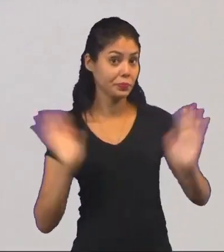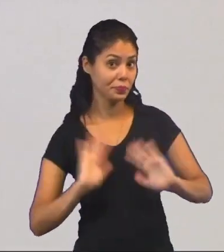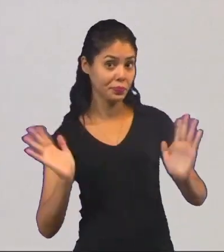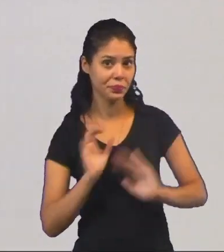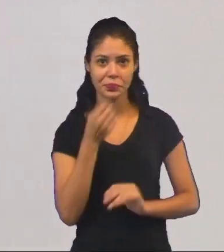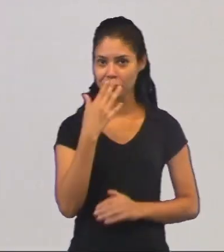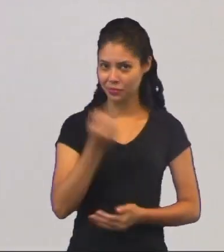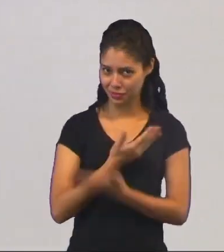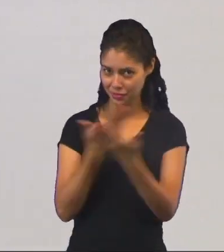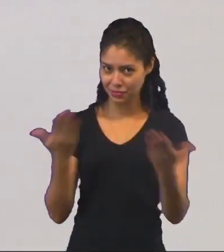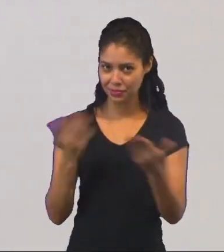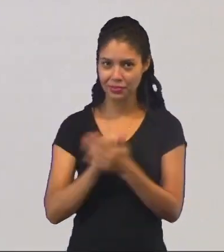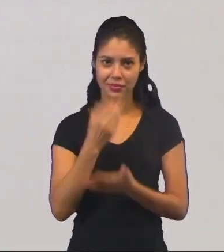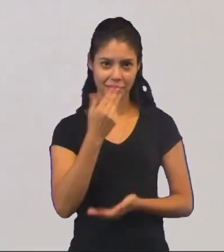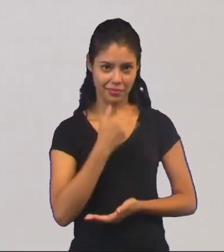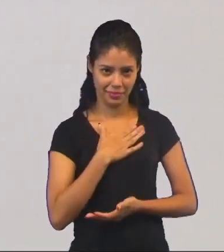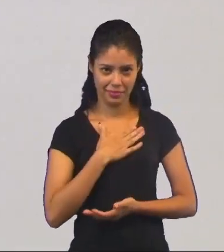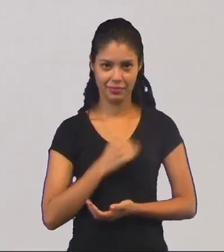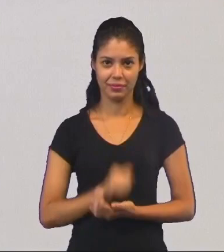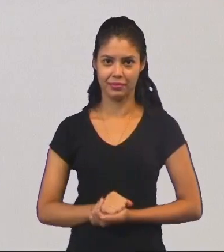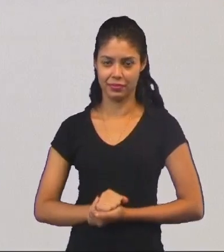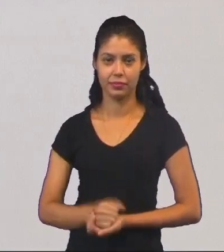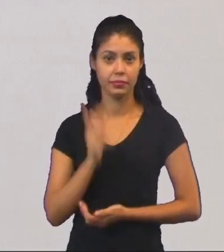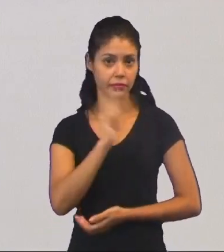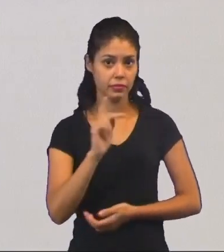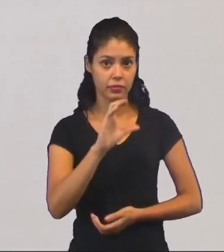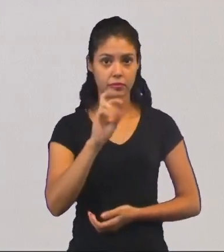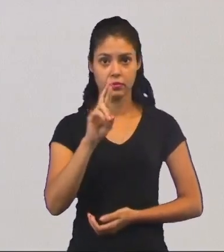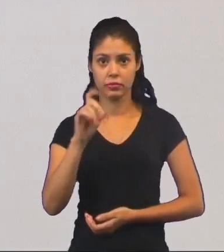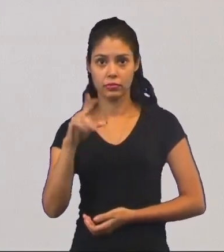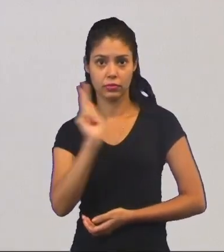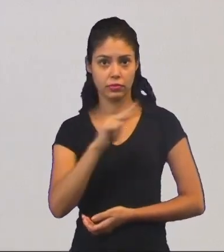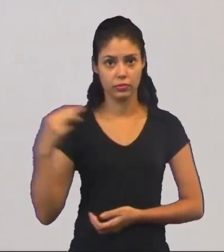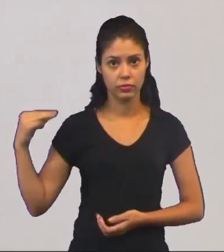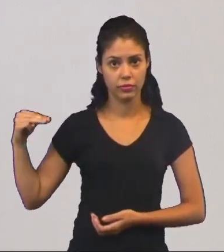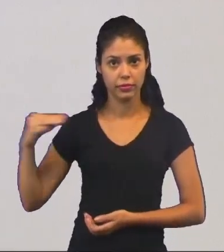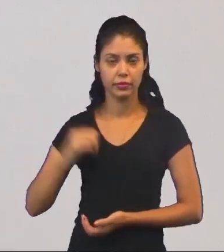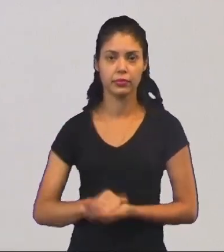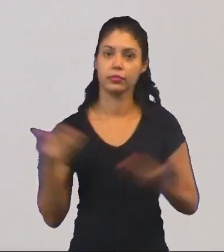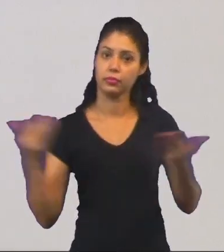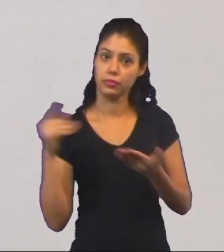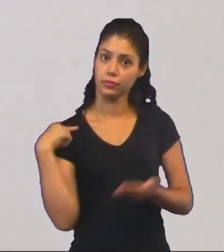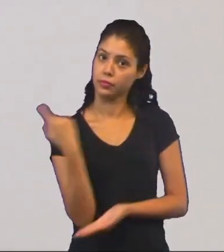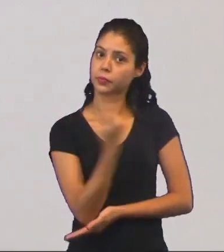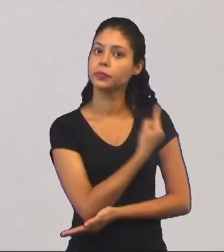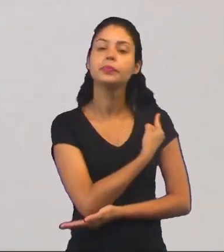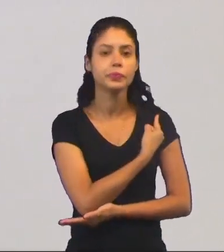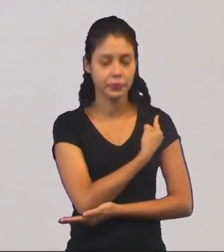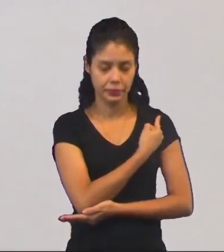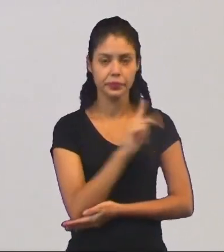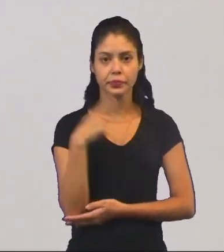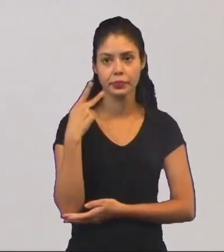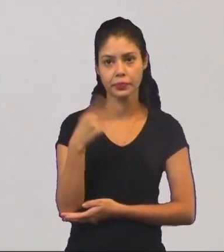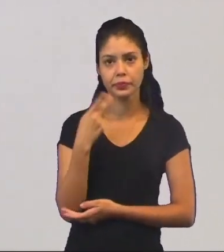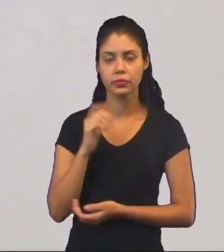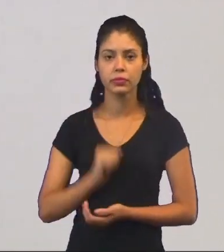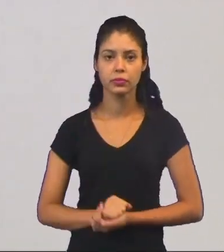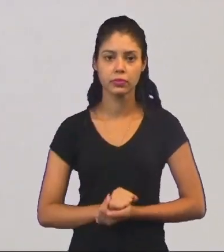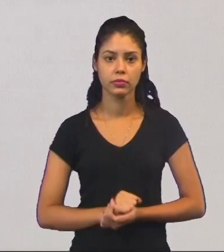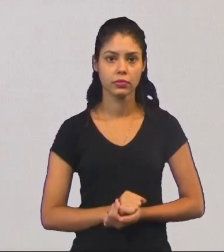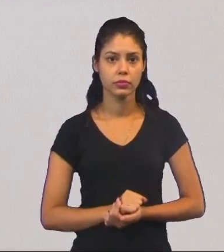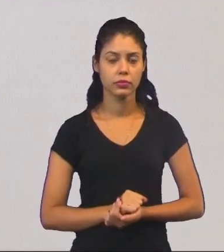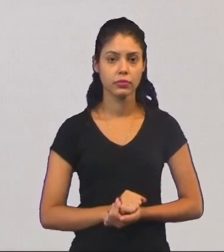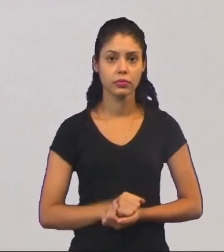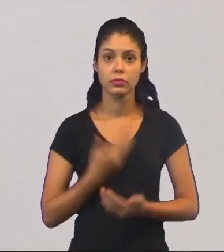o Olá tudo bom com vocês Tudo bom comigo eu sou pro seu Carlos professor de matemática e hoje a gente vai falar